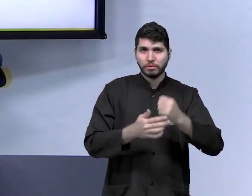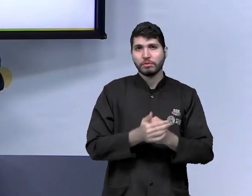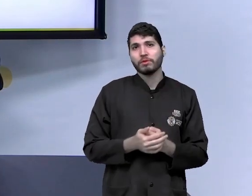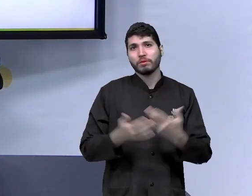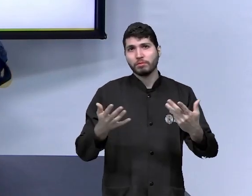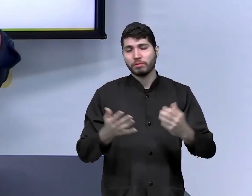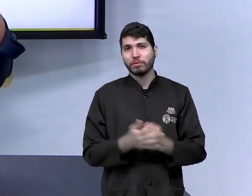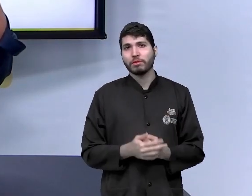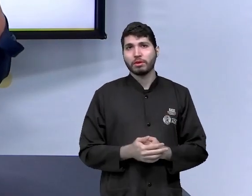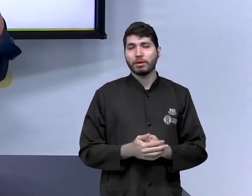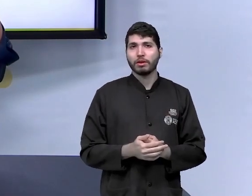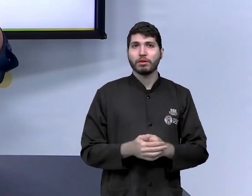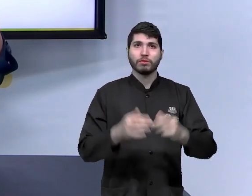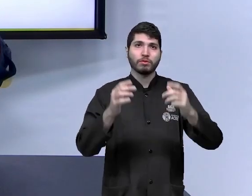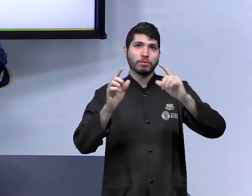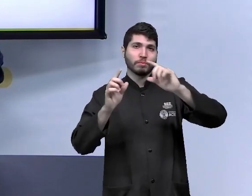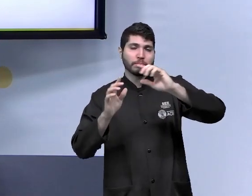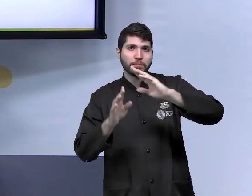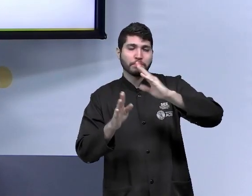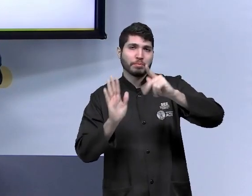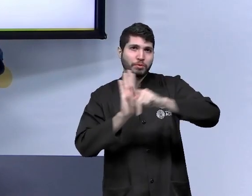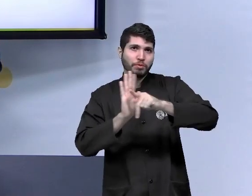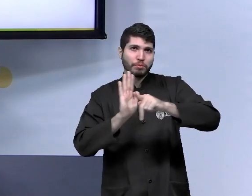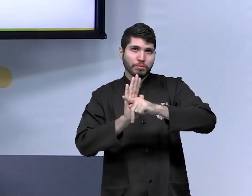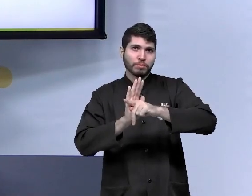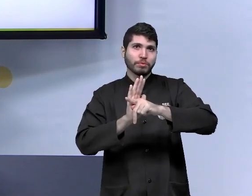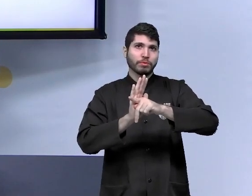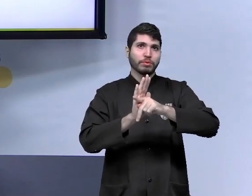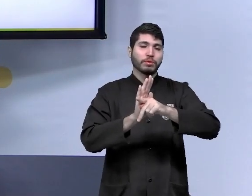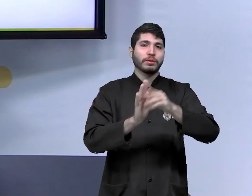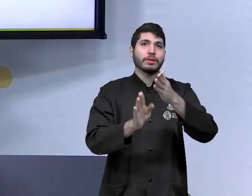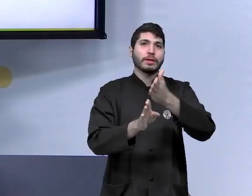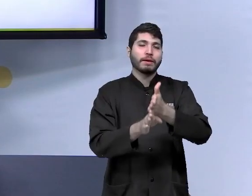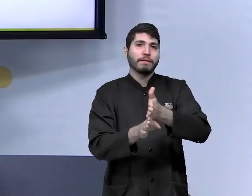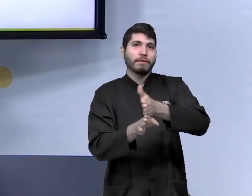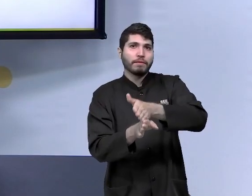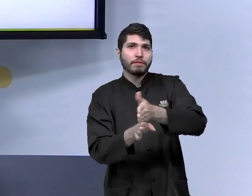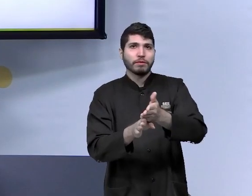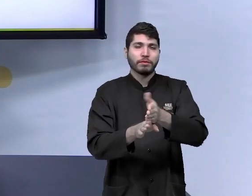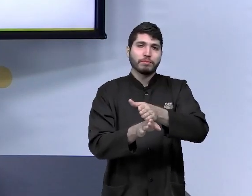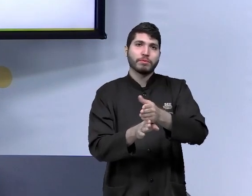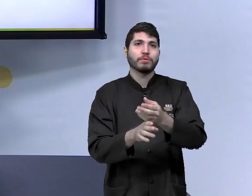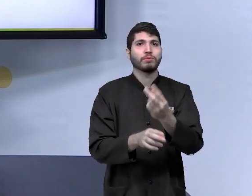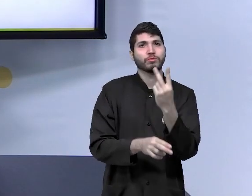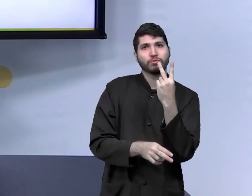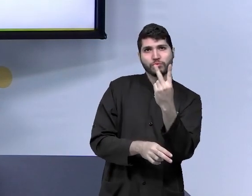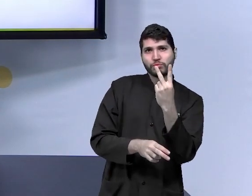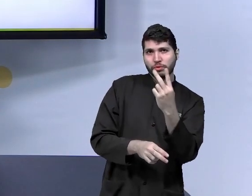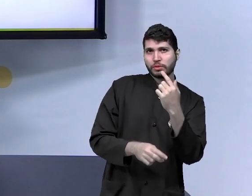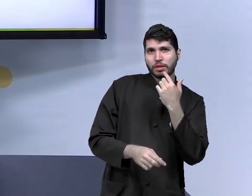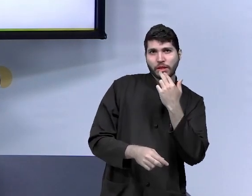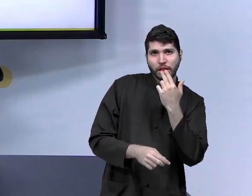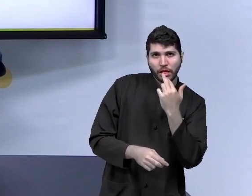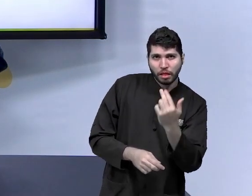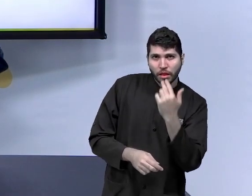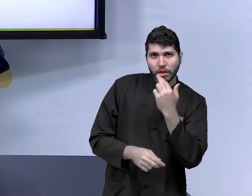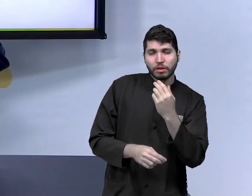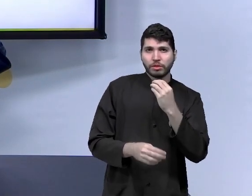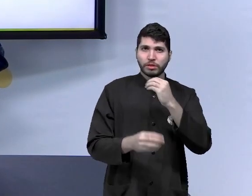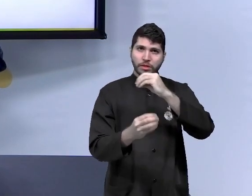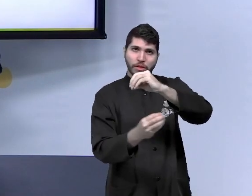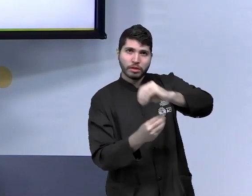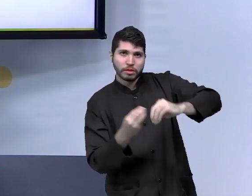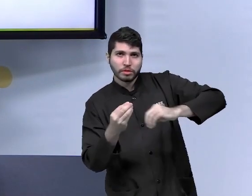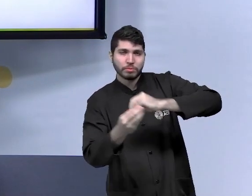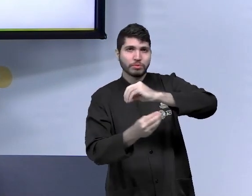é um fenômeno híbrido, ou seja, uma língua em comunicação com a outra que acarreta esse fenômeno. E não necessariamente